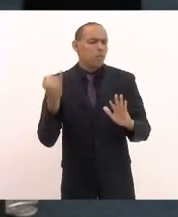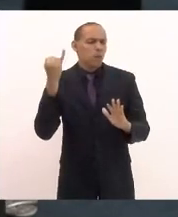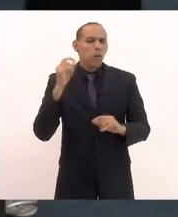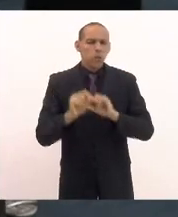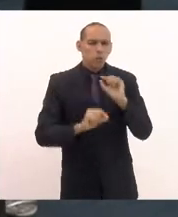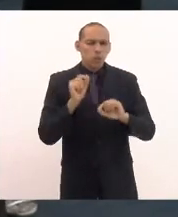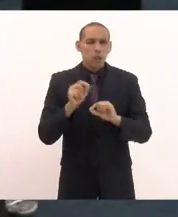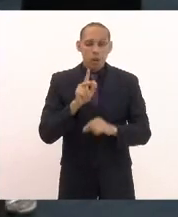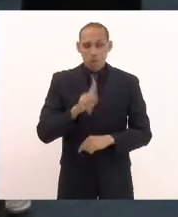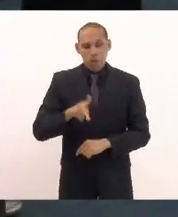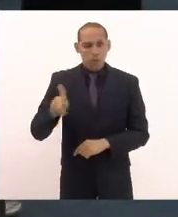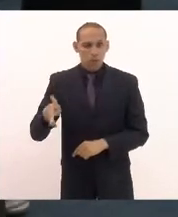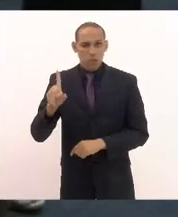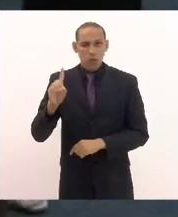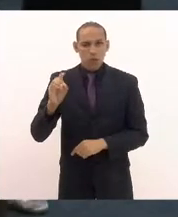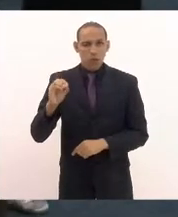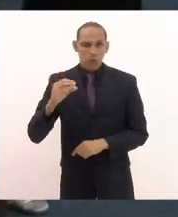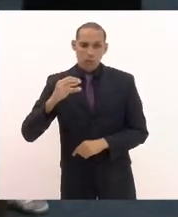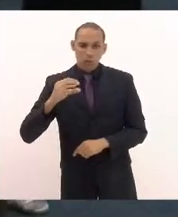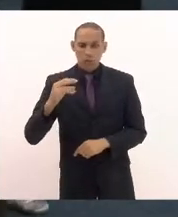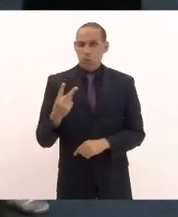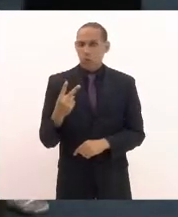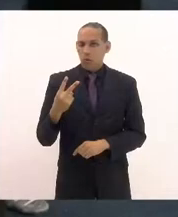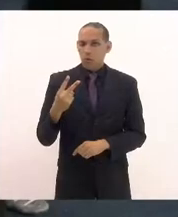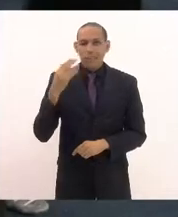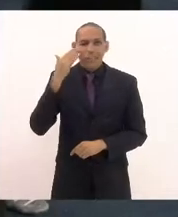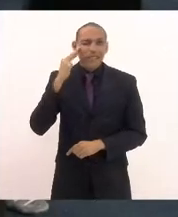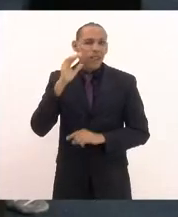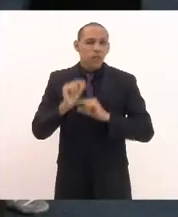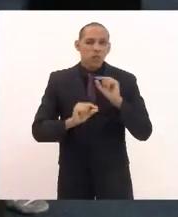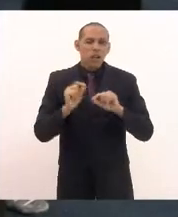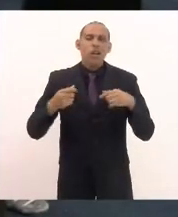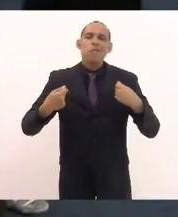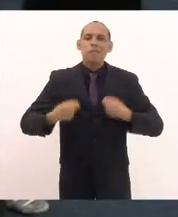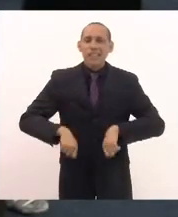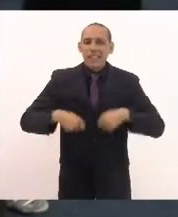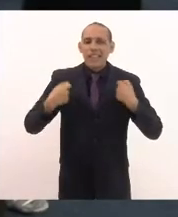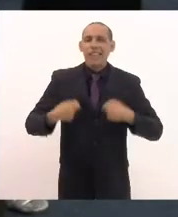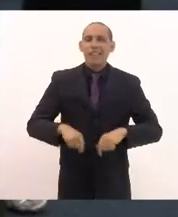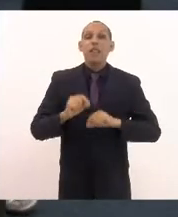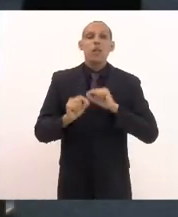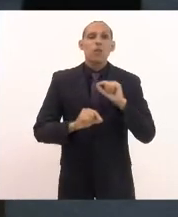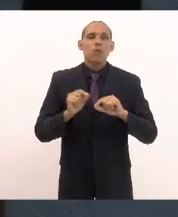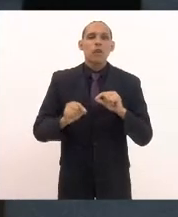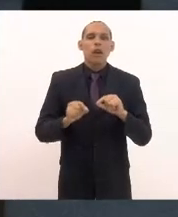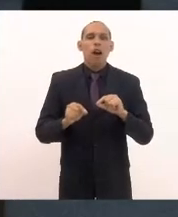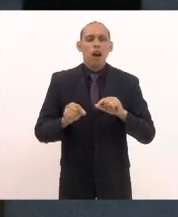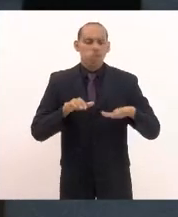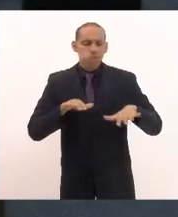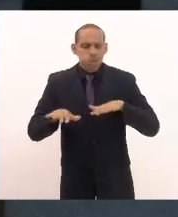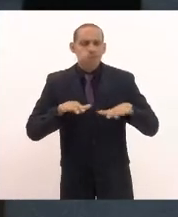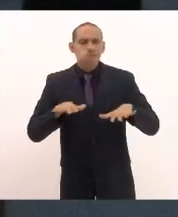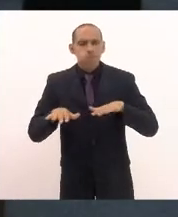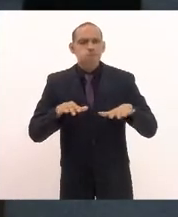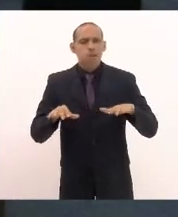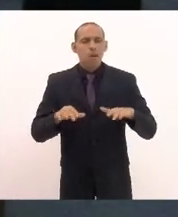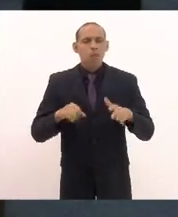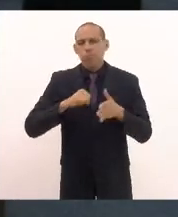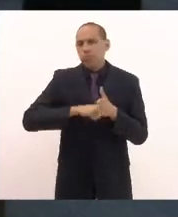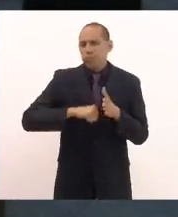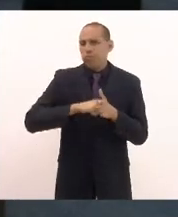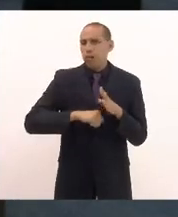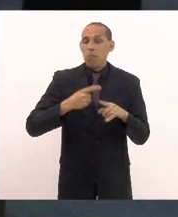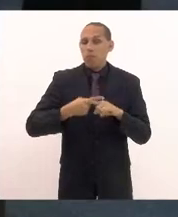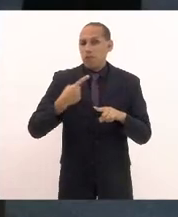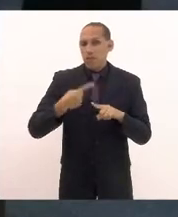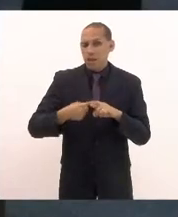os professores DOC 2 entendam que vai ser necessário permanecer mobilizados, porque